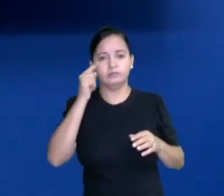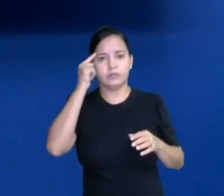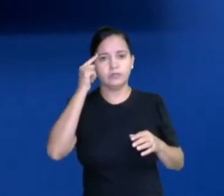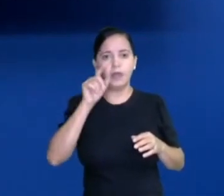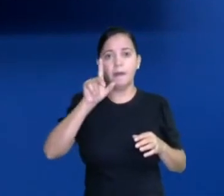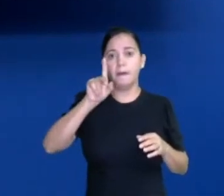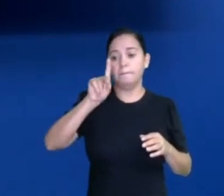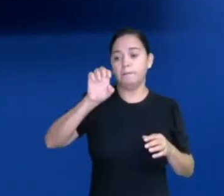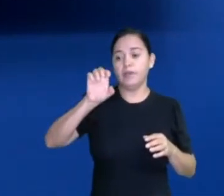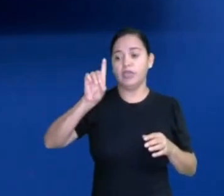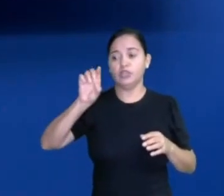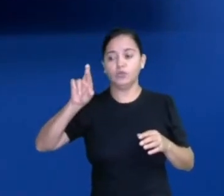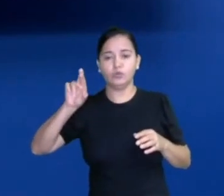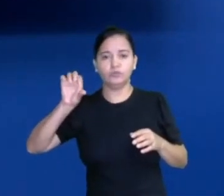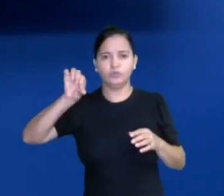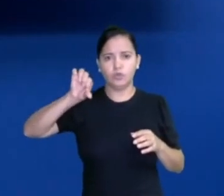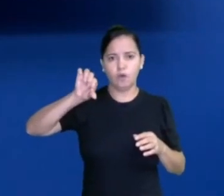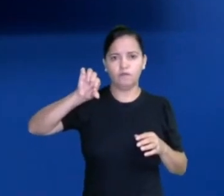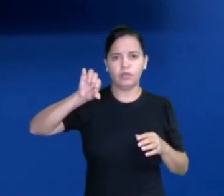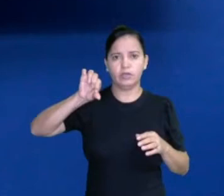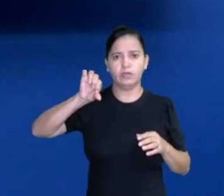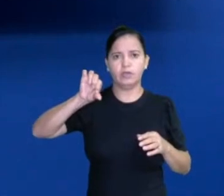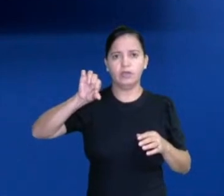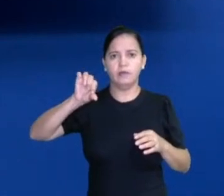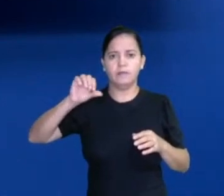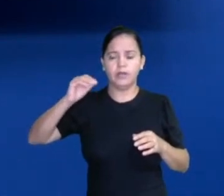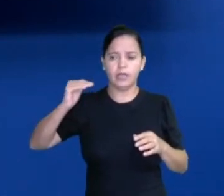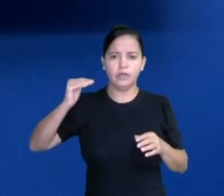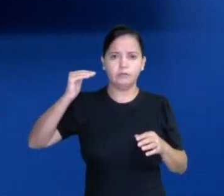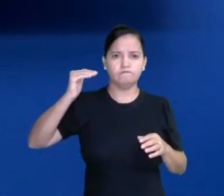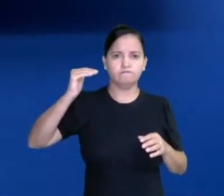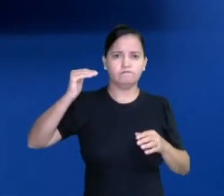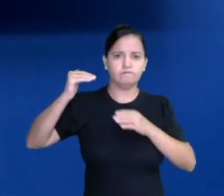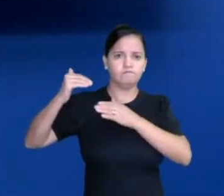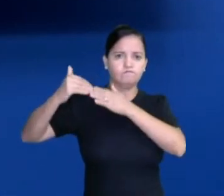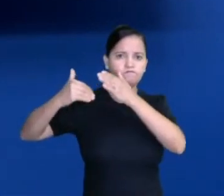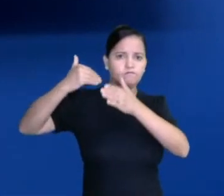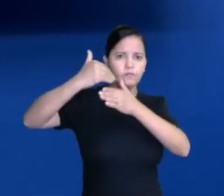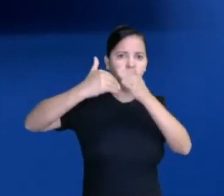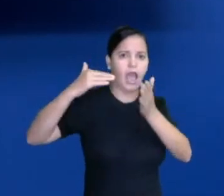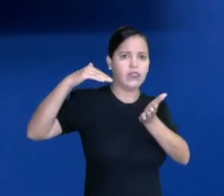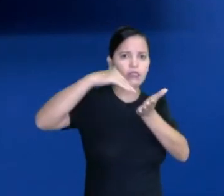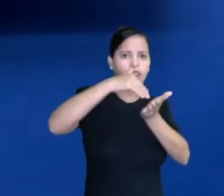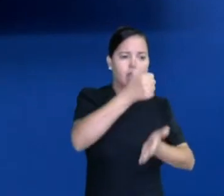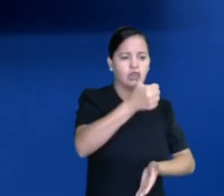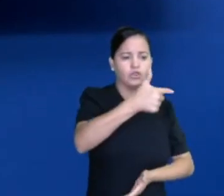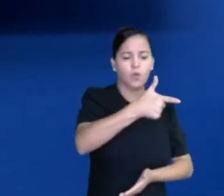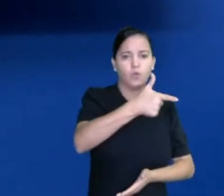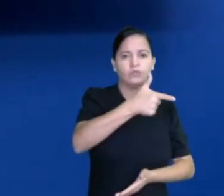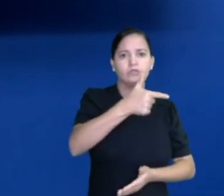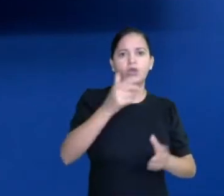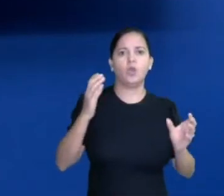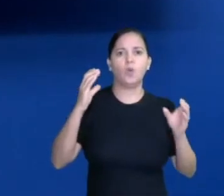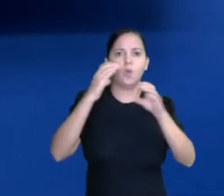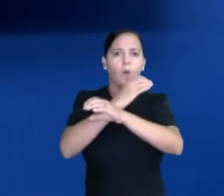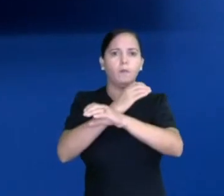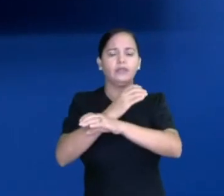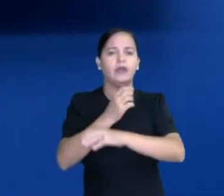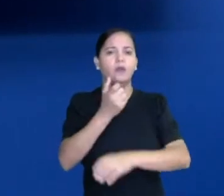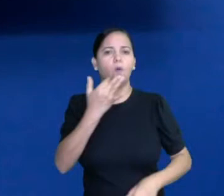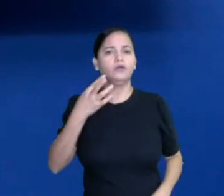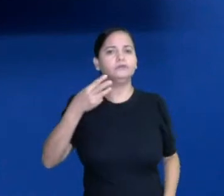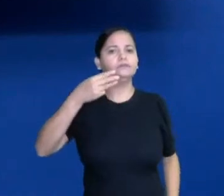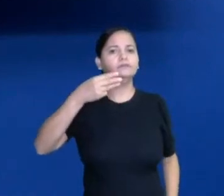Pedro tem 9, para ele chegar à idade de Marcelo, que é 12, eu só preciso completar quanto? 3